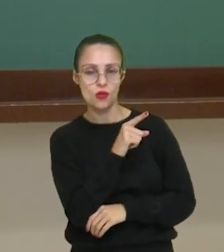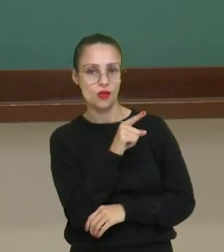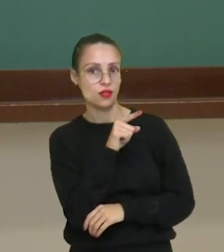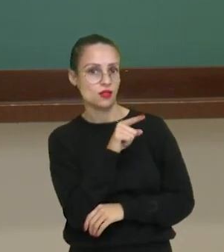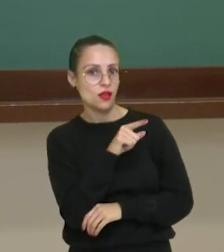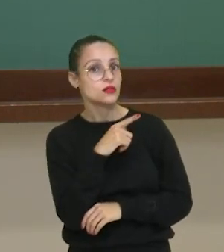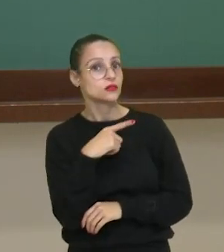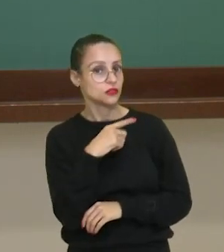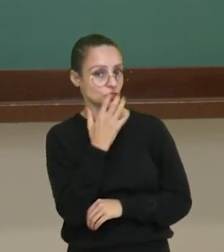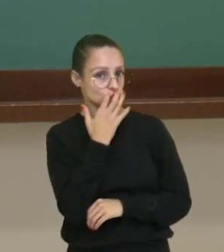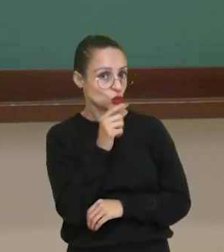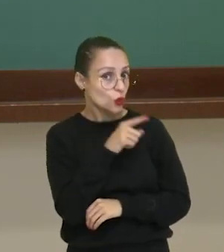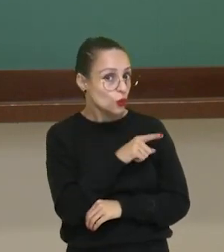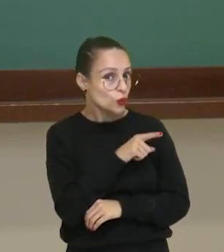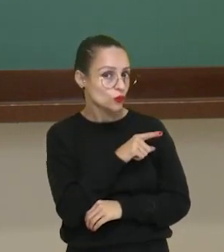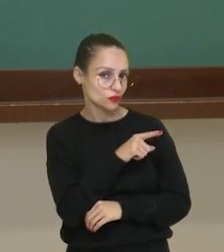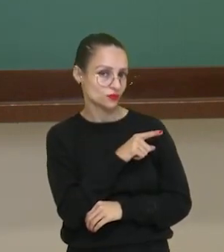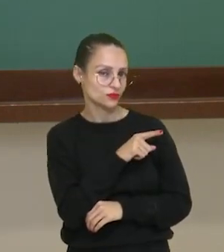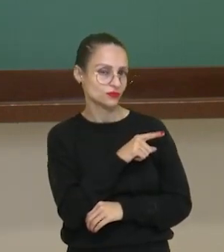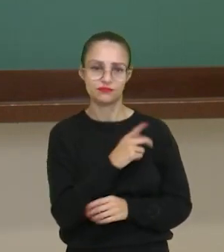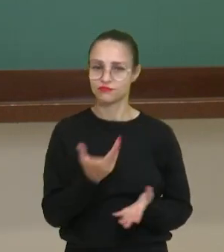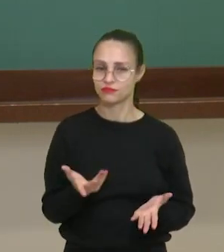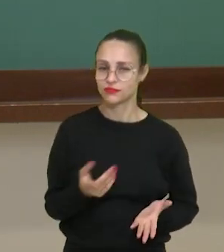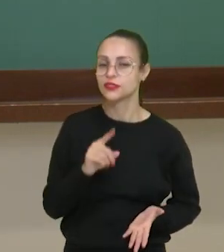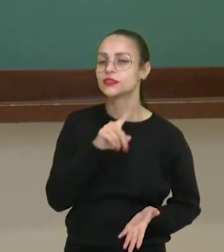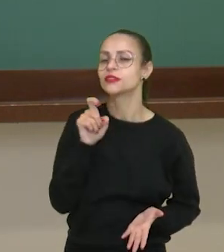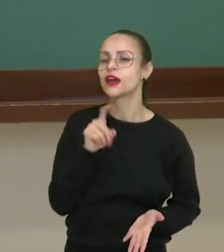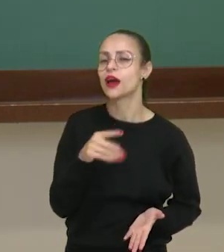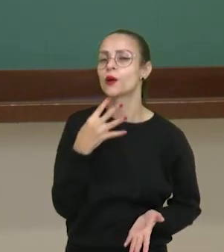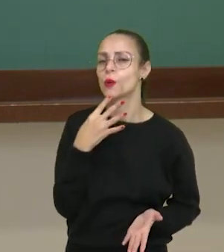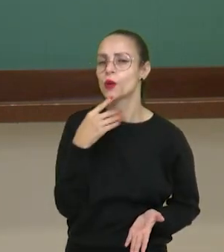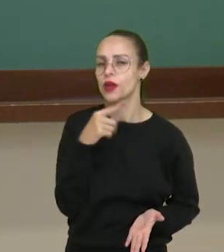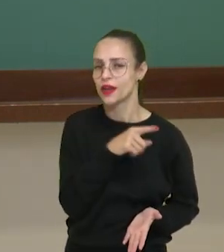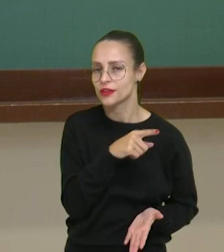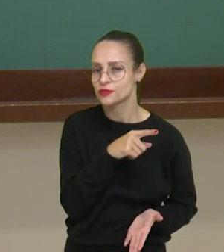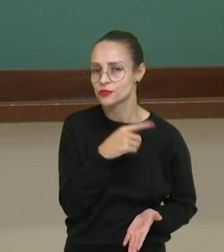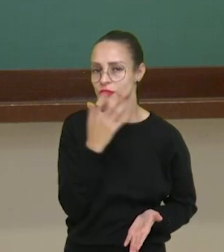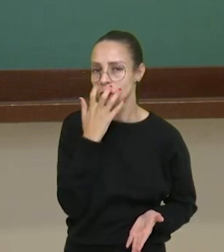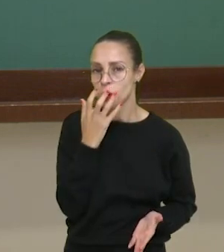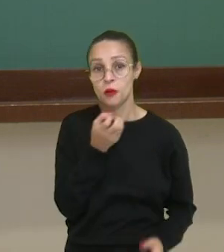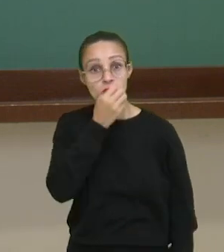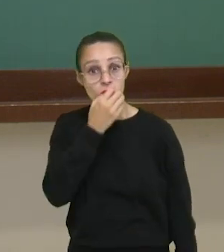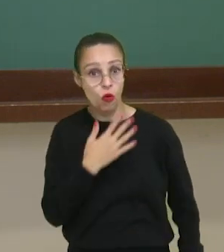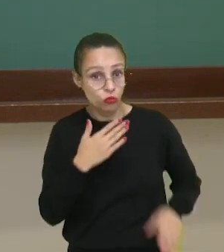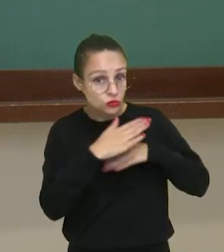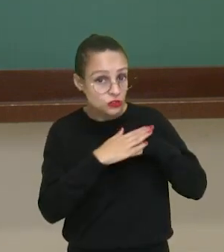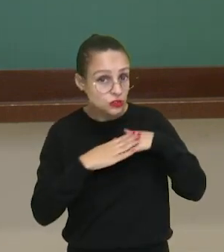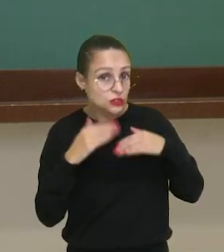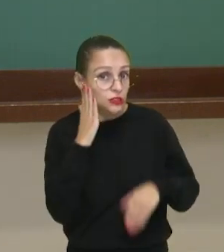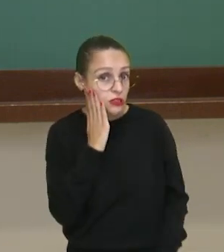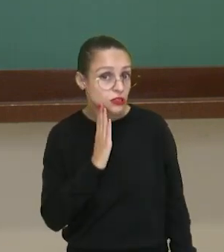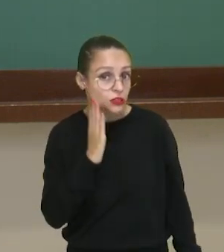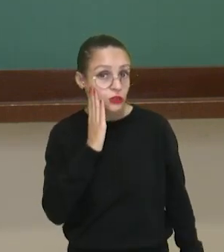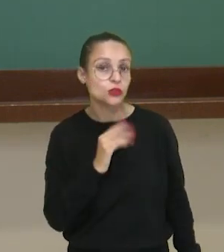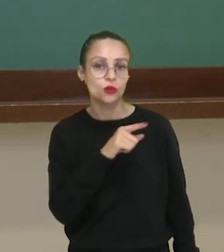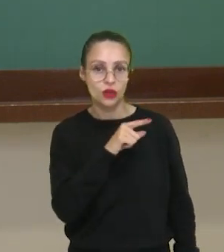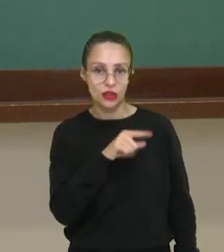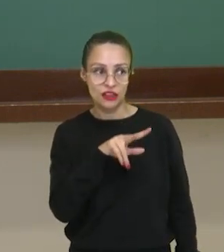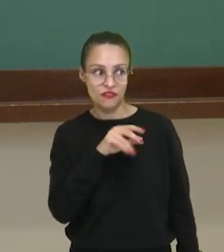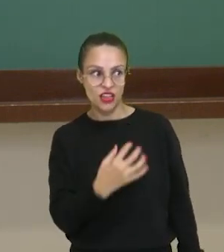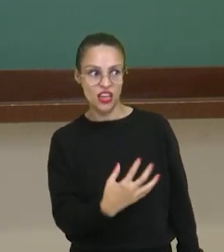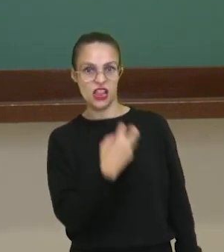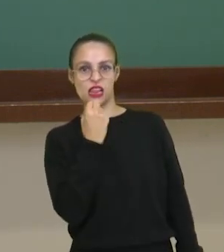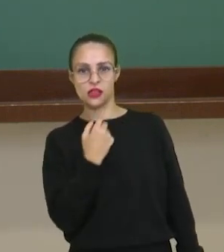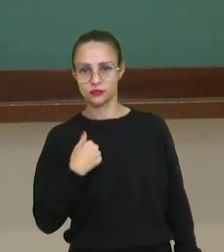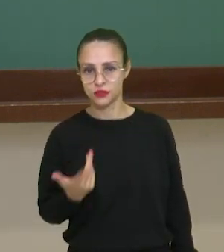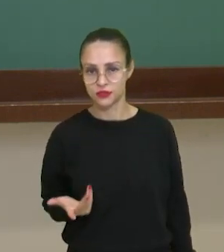nós temos um cachorro. Será que eu conheço esse cachorro? Será que esse cachorro é bonzinho? Será que esse cachorro ele vai avançar em mim?